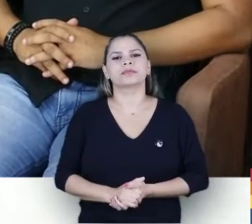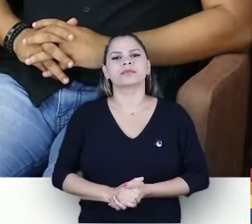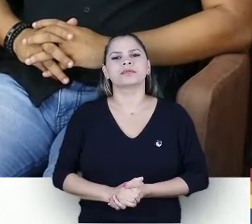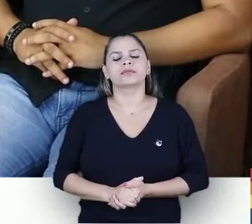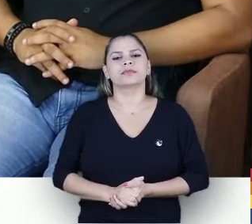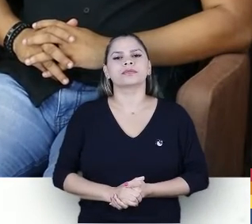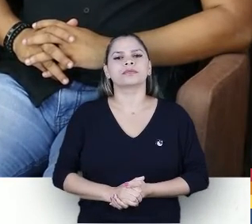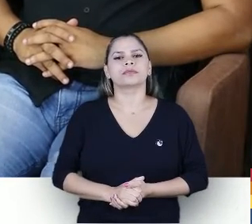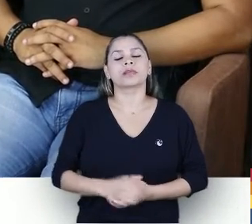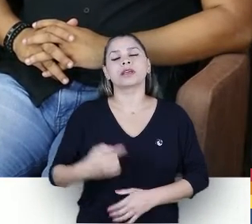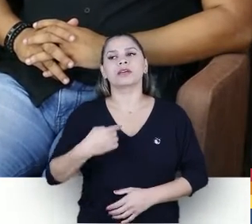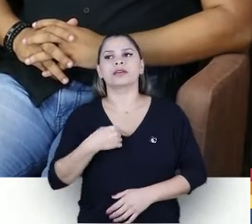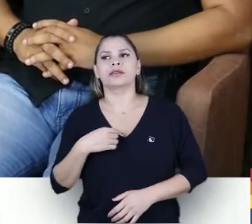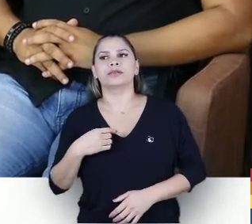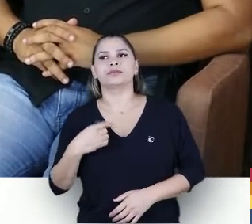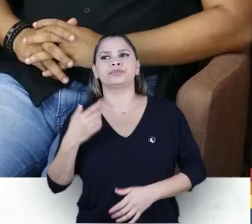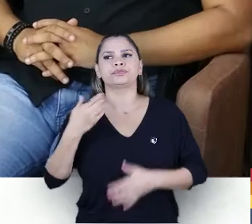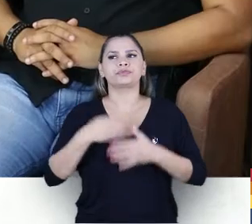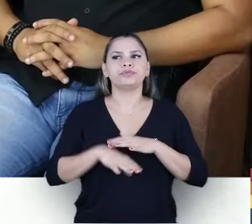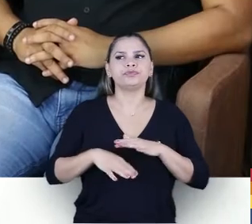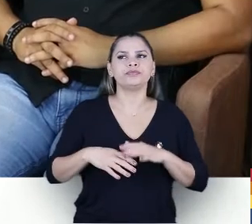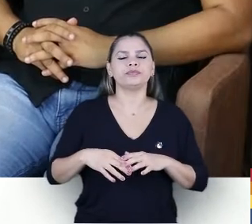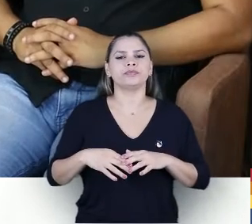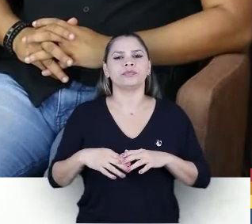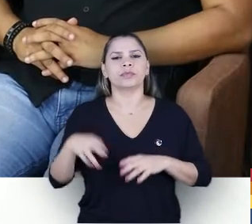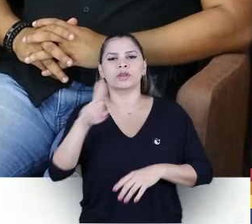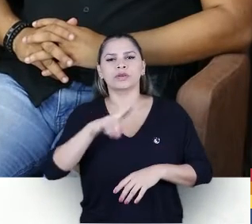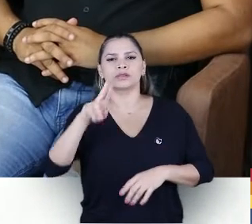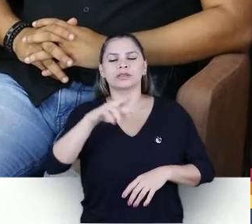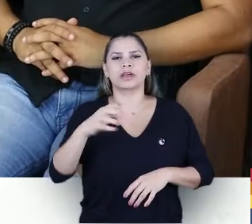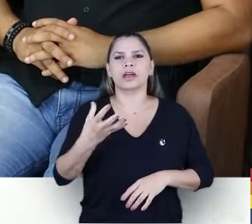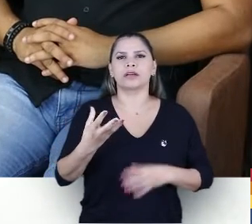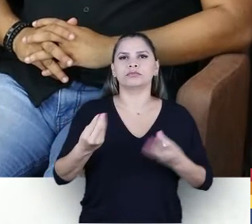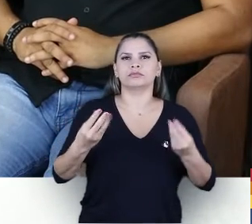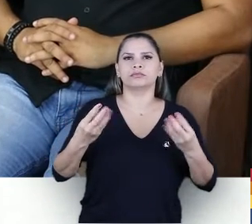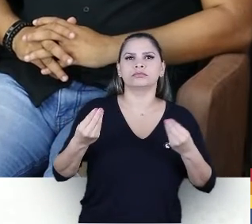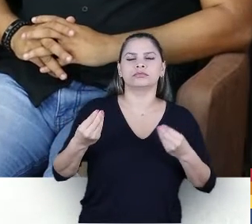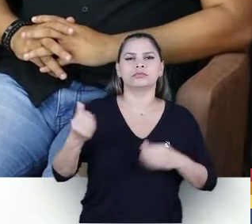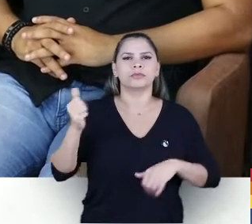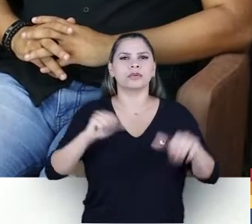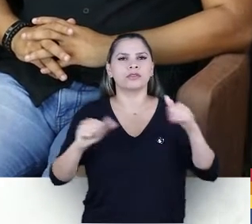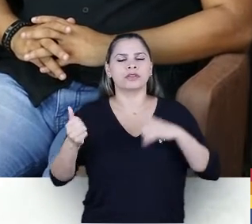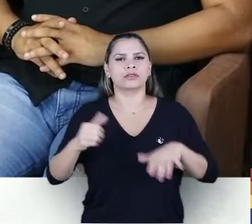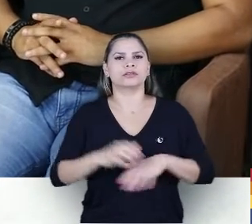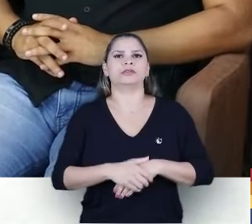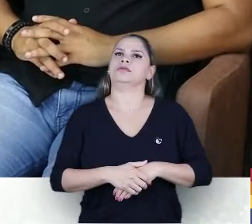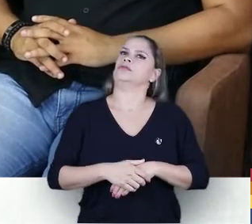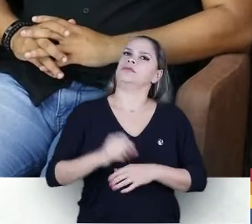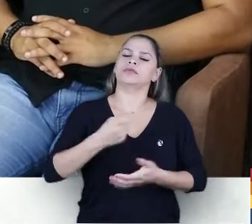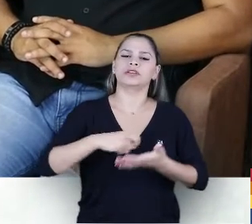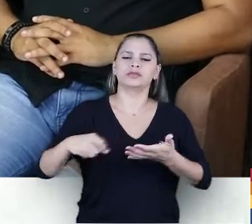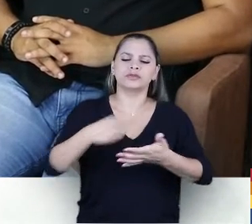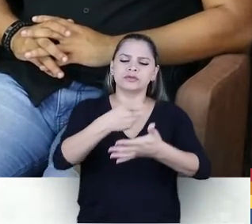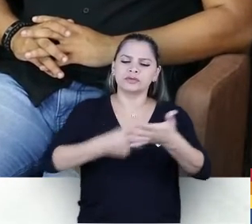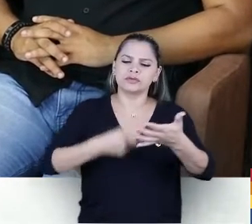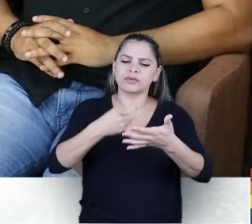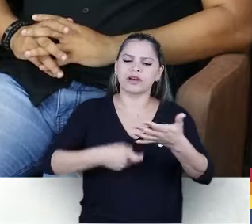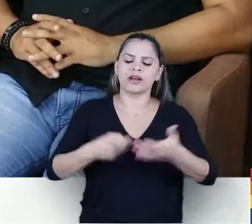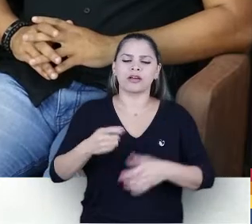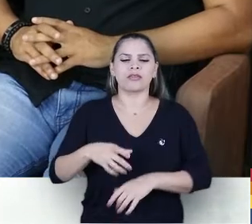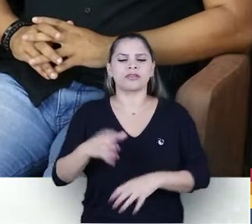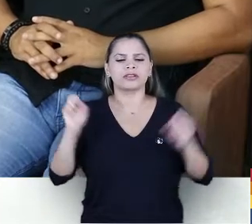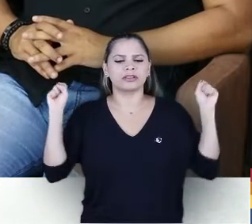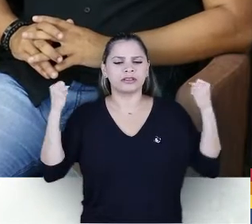né? Isso é bom, até lembrei agora na sua fala, eu costumava usar muito a produção textual, né,